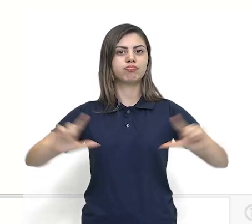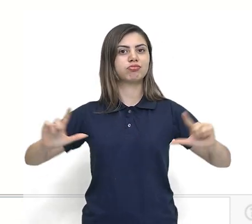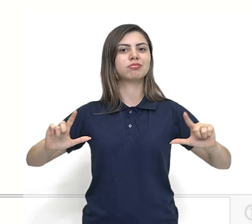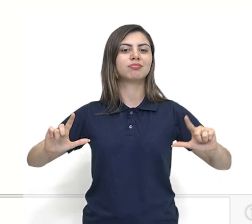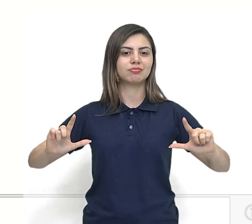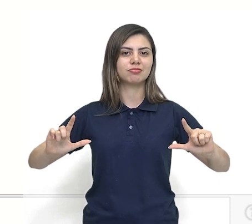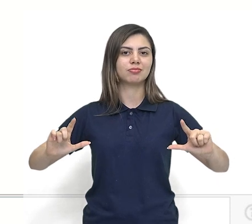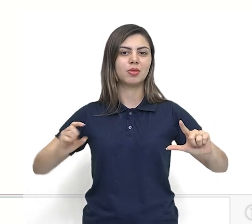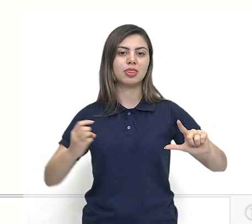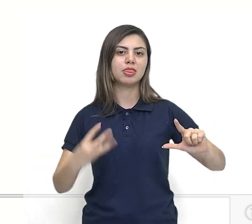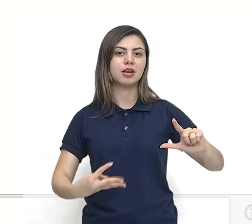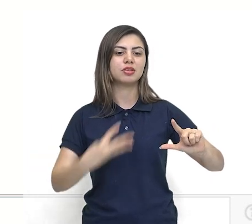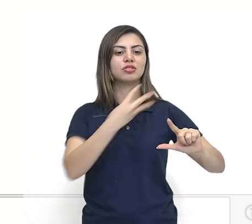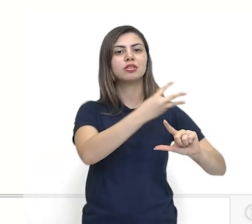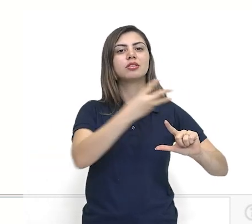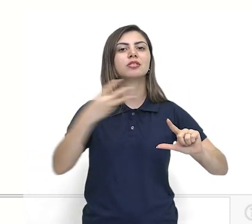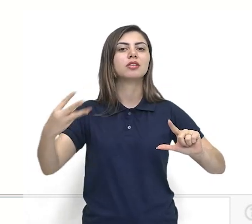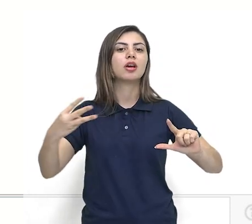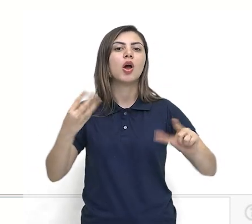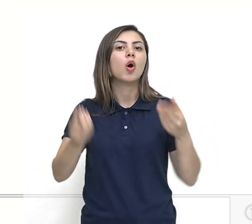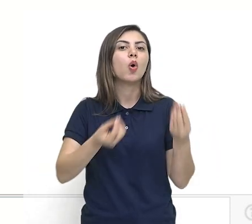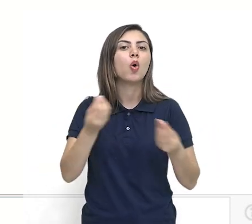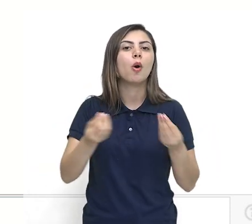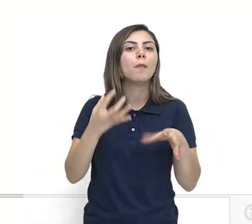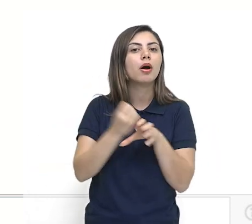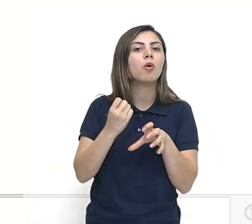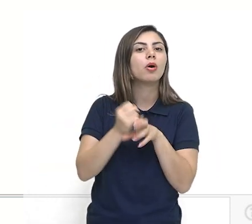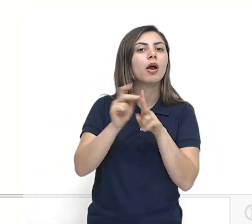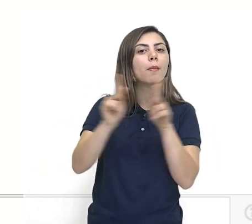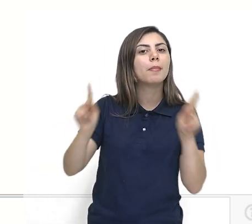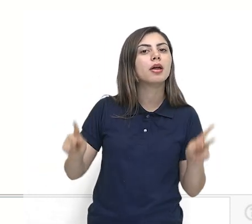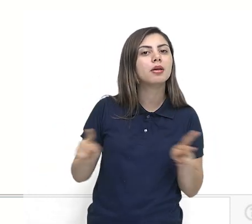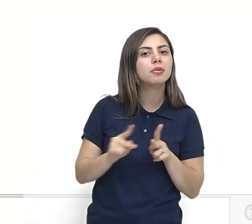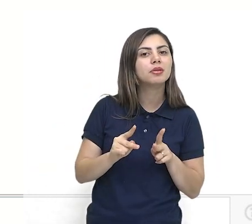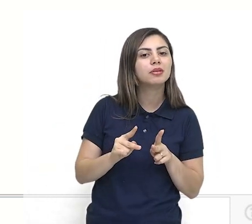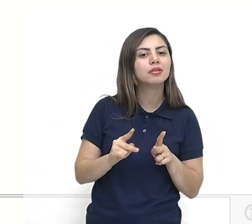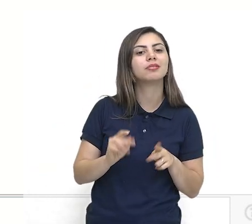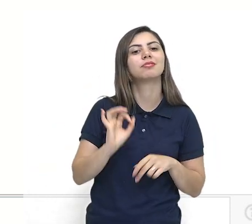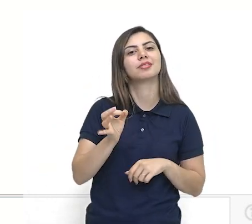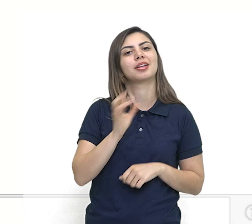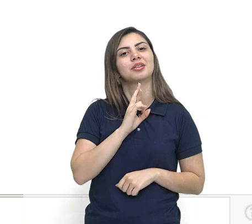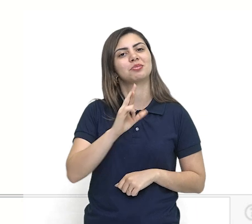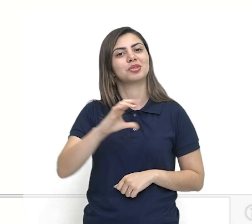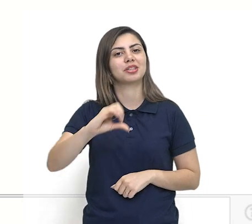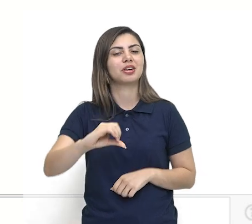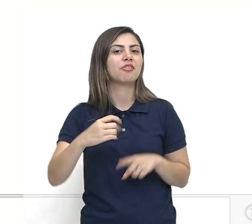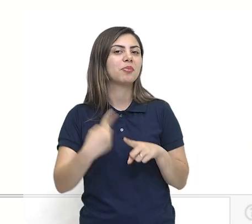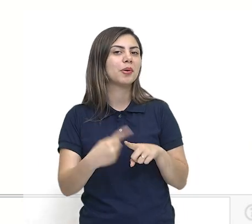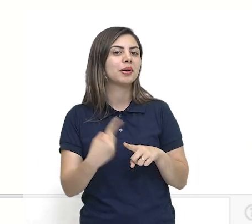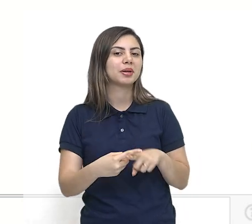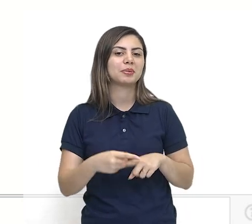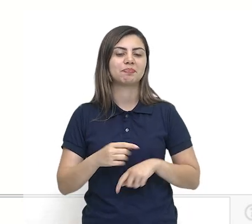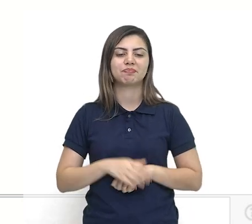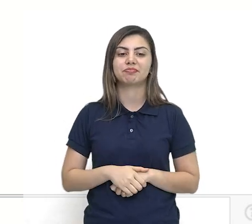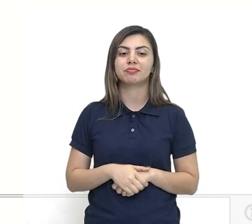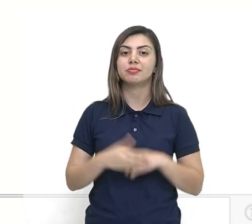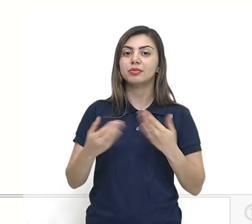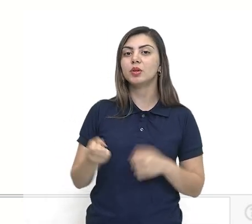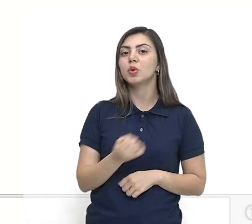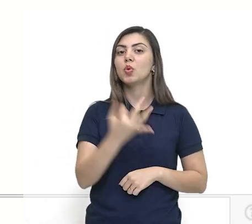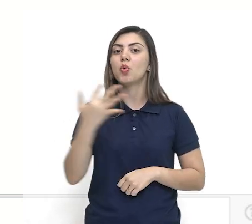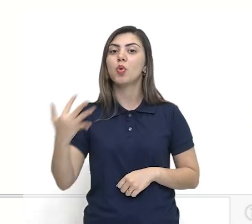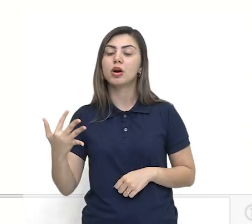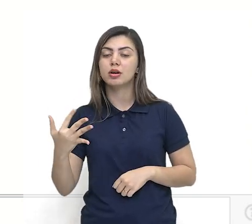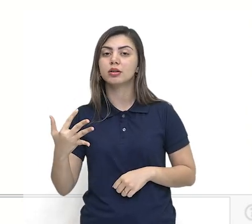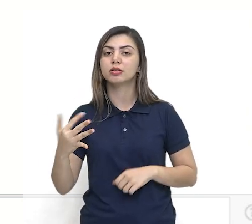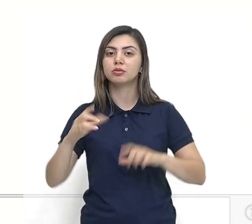nosso perímetro passaria a ser quanto? Isso mesmo, 9. Por quê? Ó, o número de